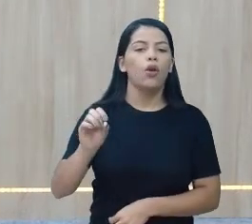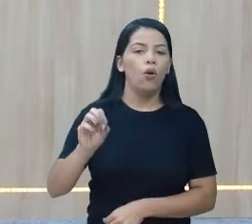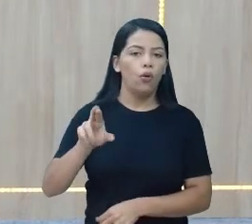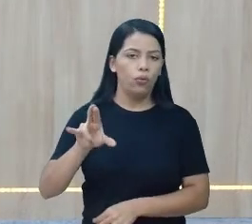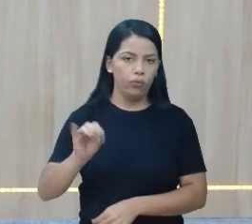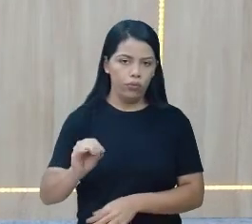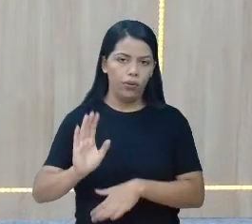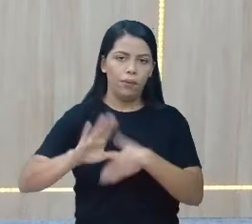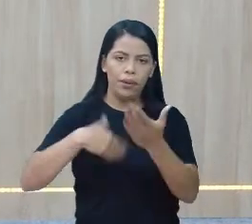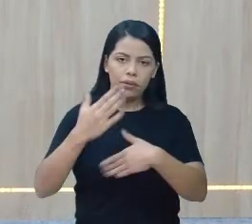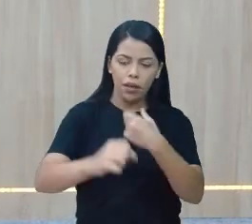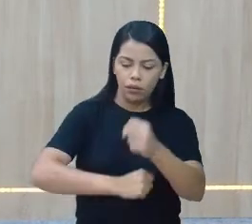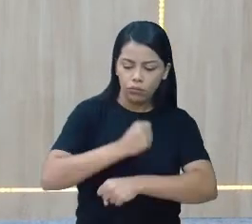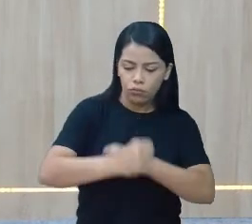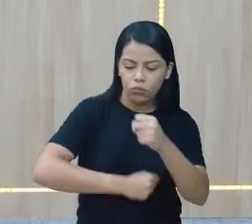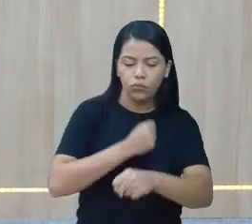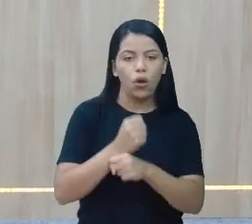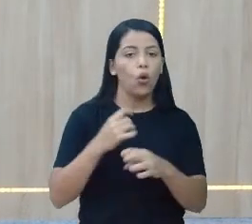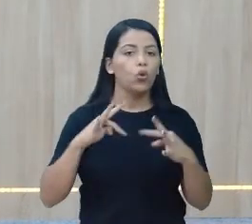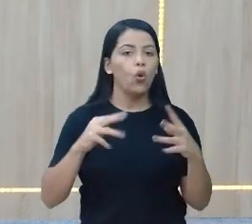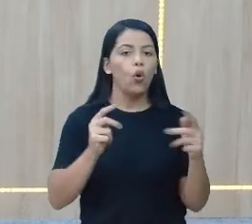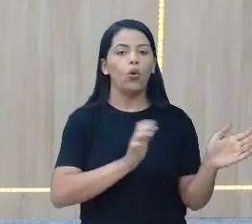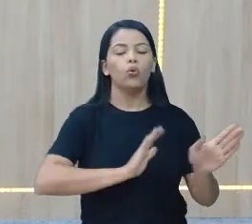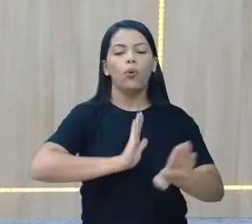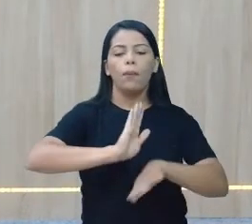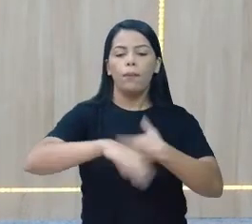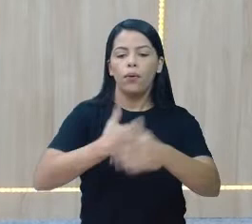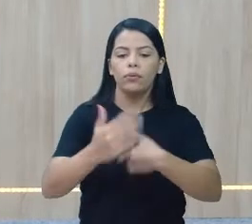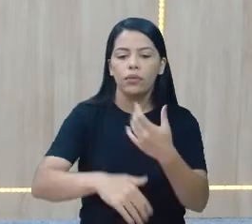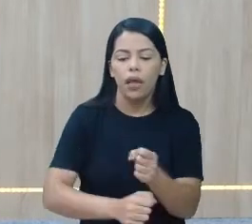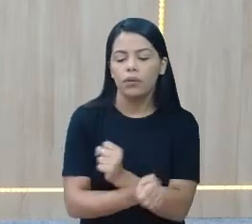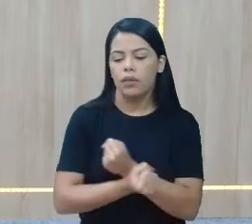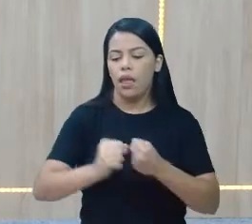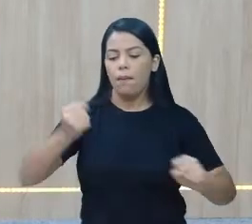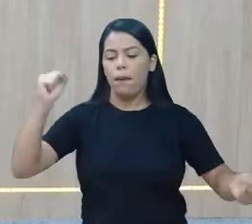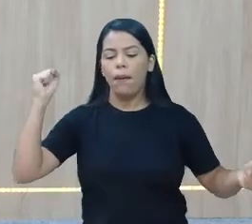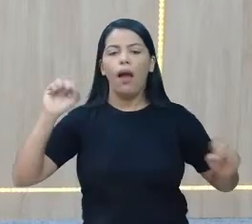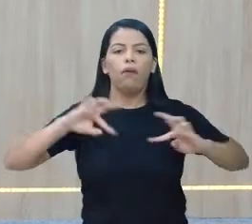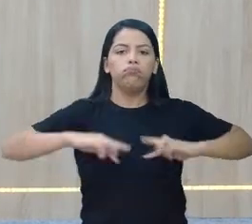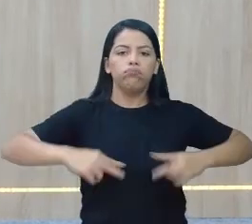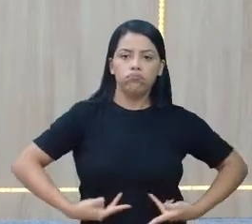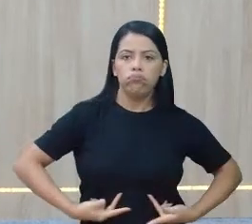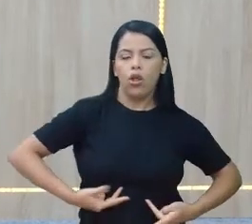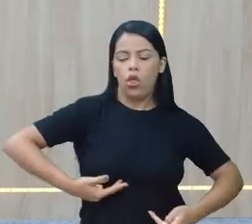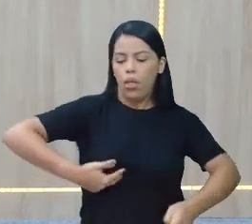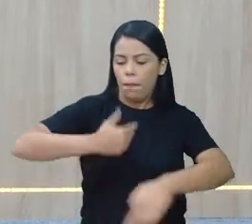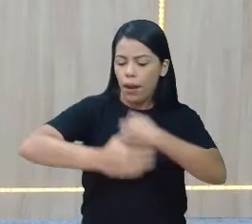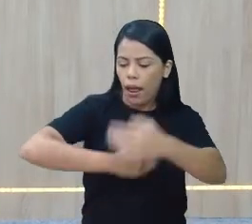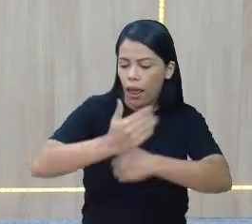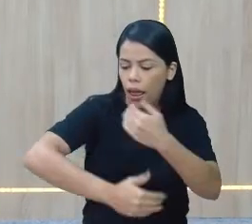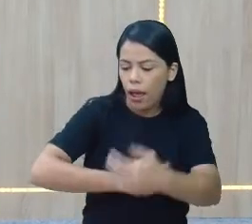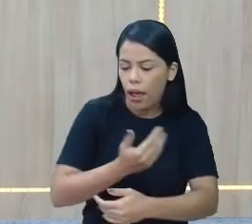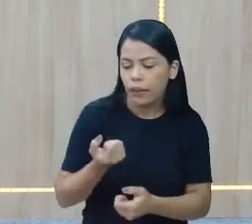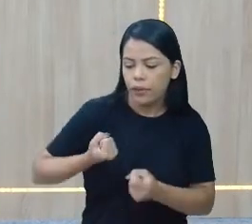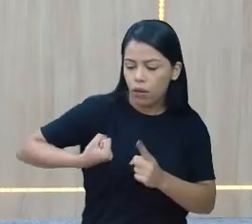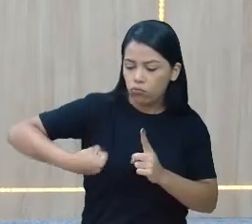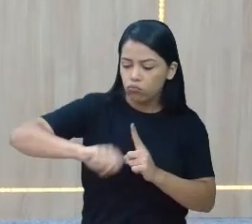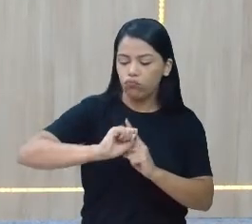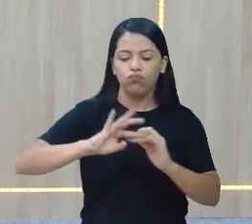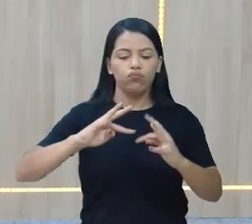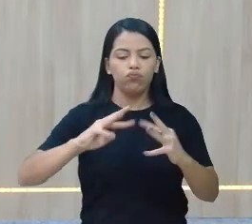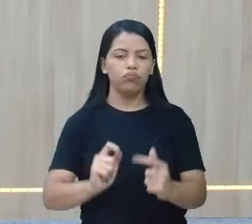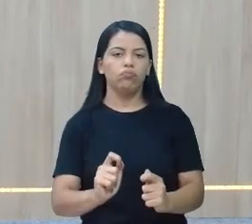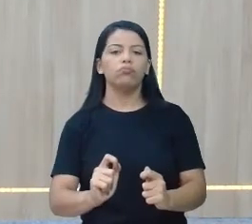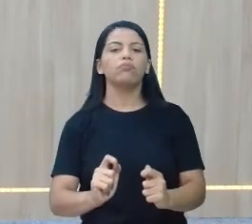longo dos anos, todo aquele processo de crescimento humano, desenvolvimento da